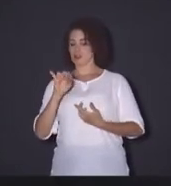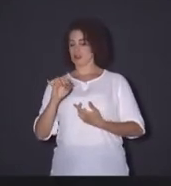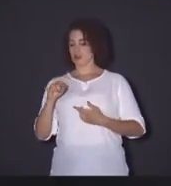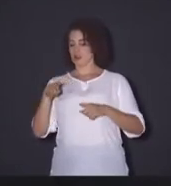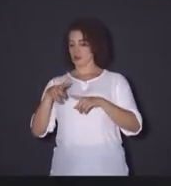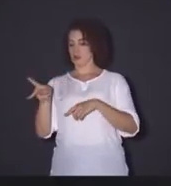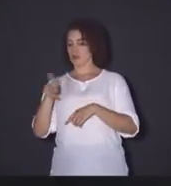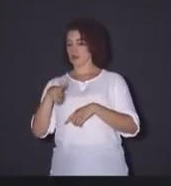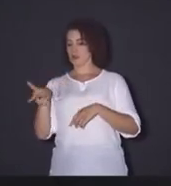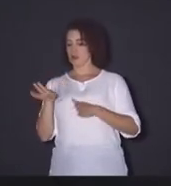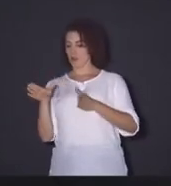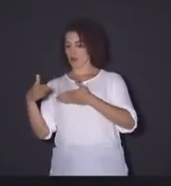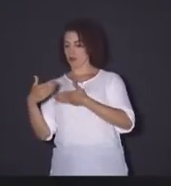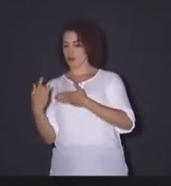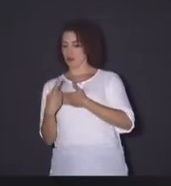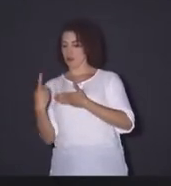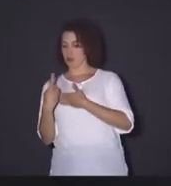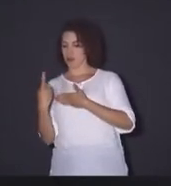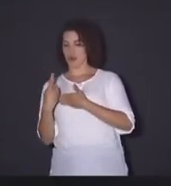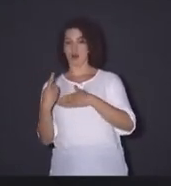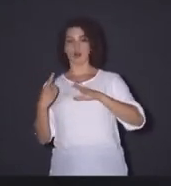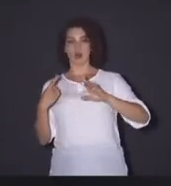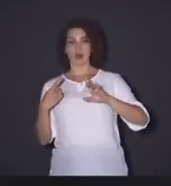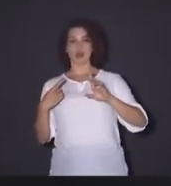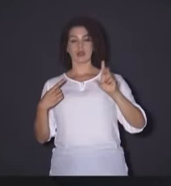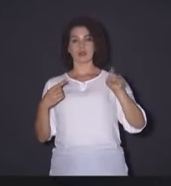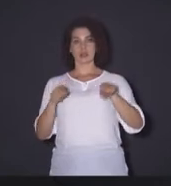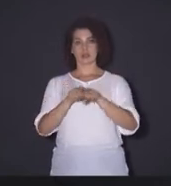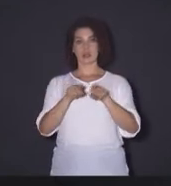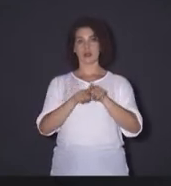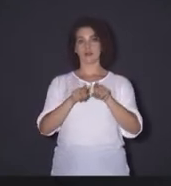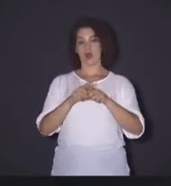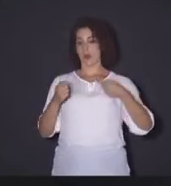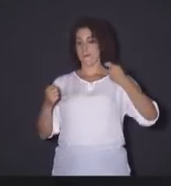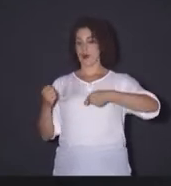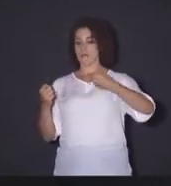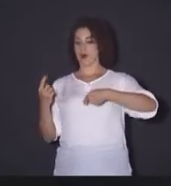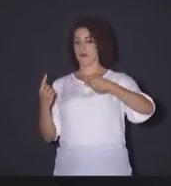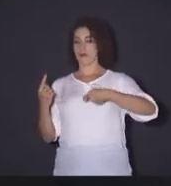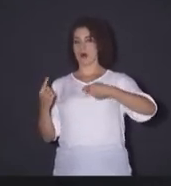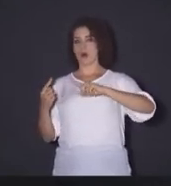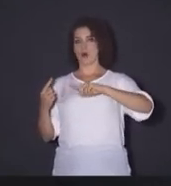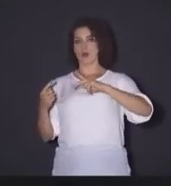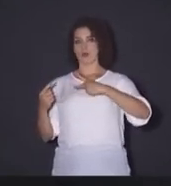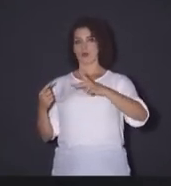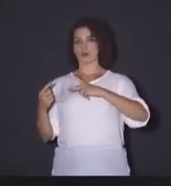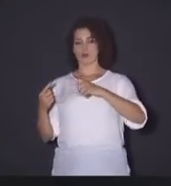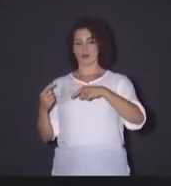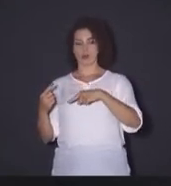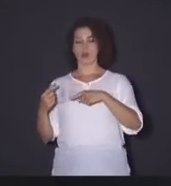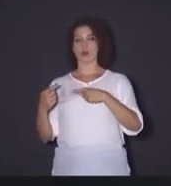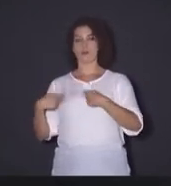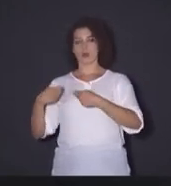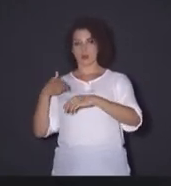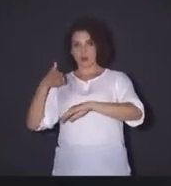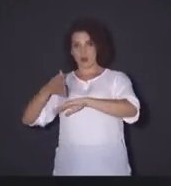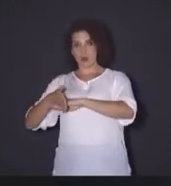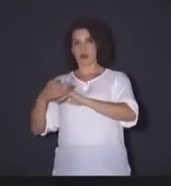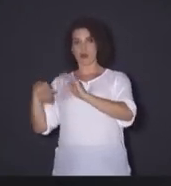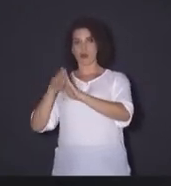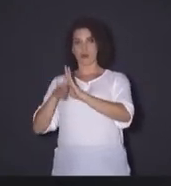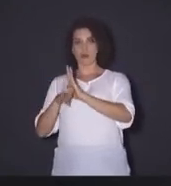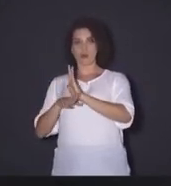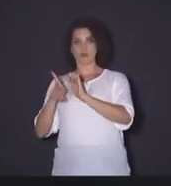próprias exigências é que nós todos os professores somos obrigados a cumprir para por exemplo está no programa de pós-graduação elas todas